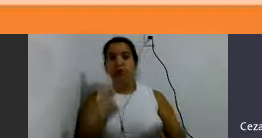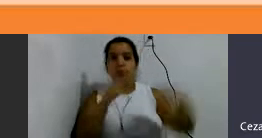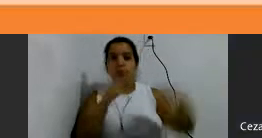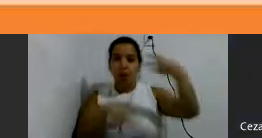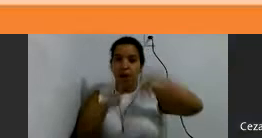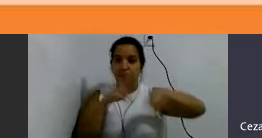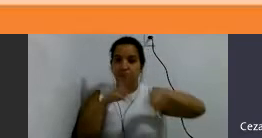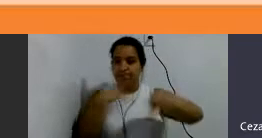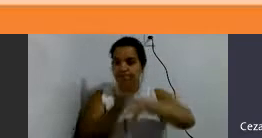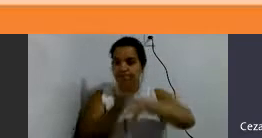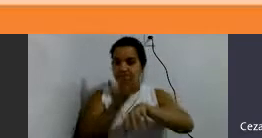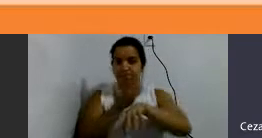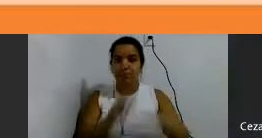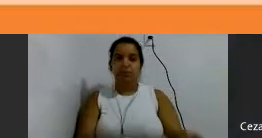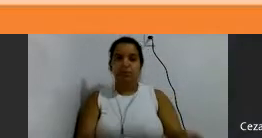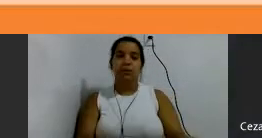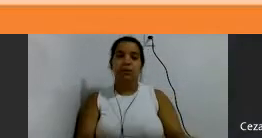material.